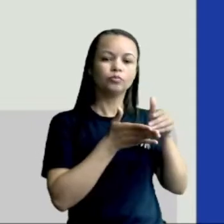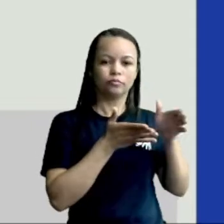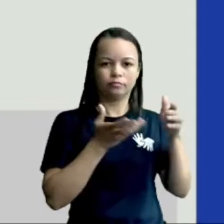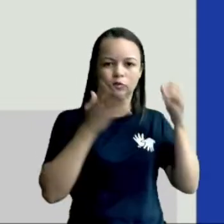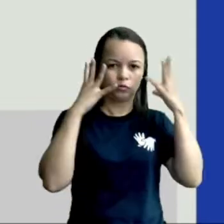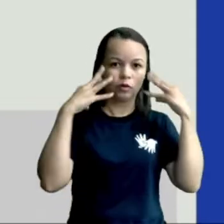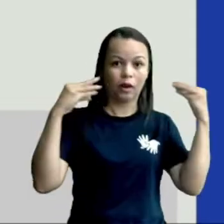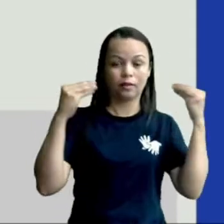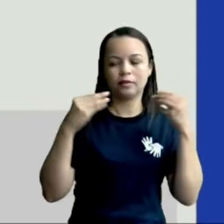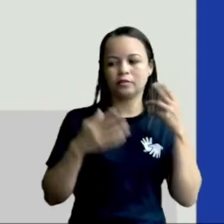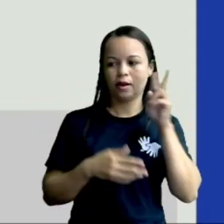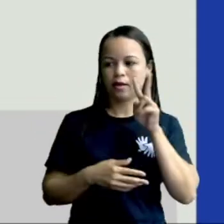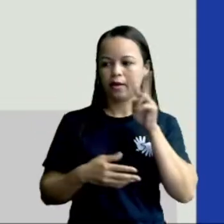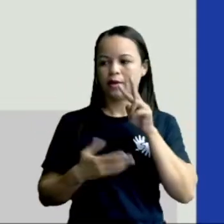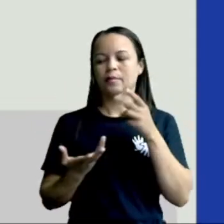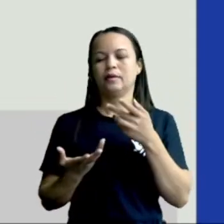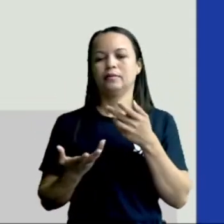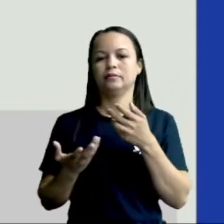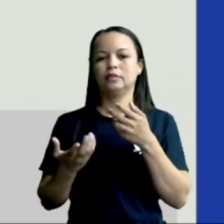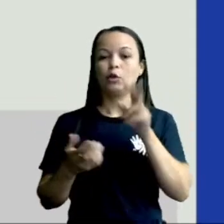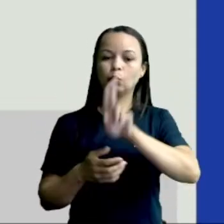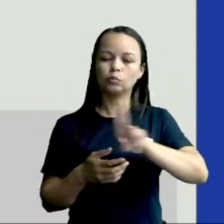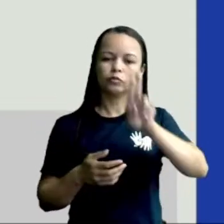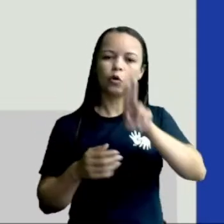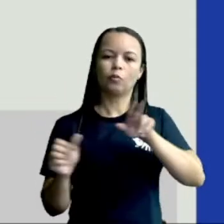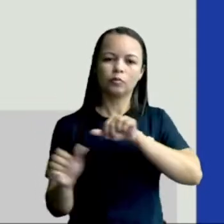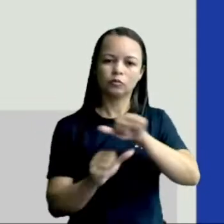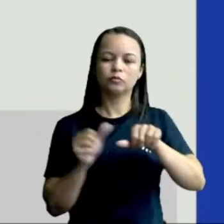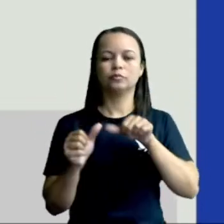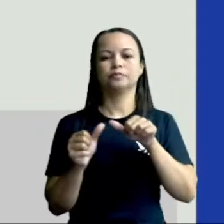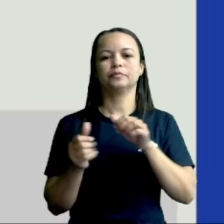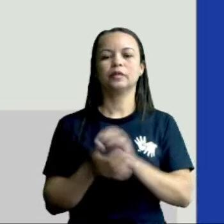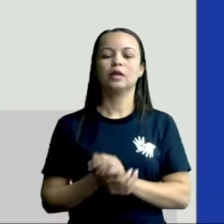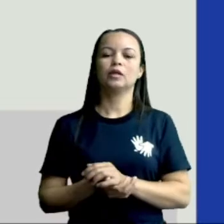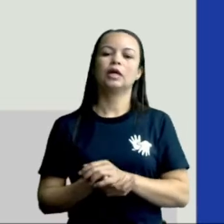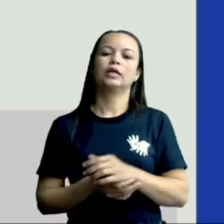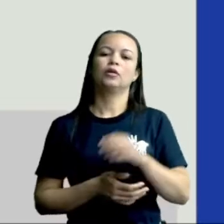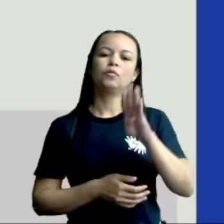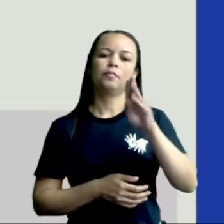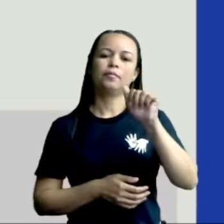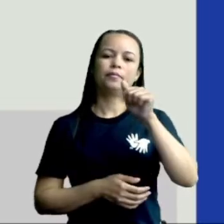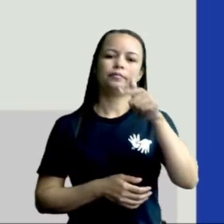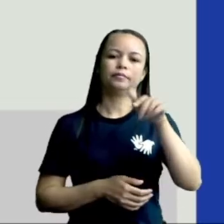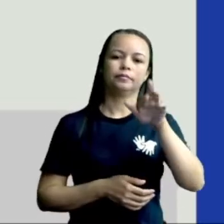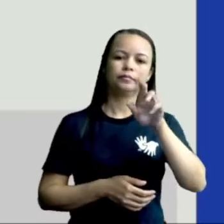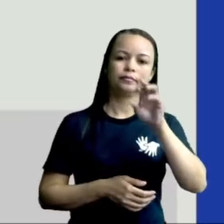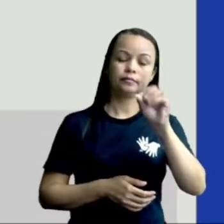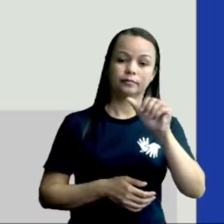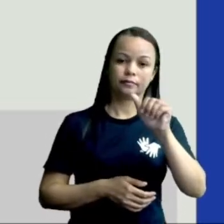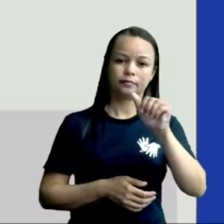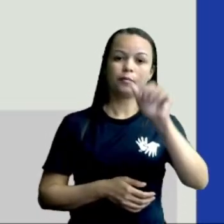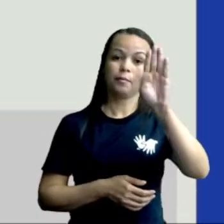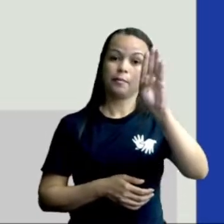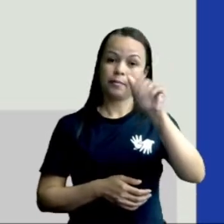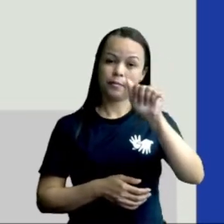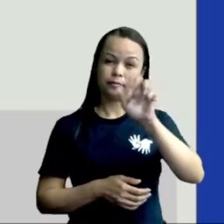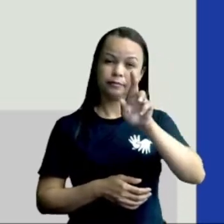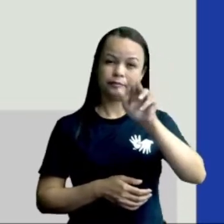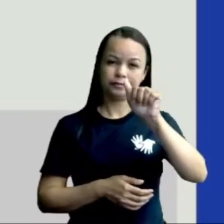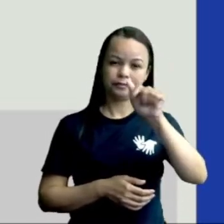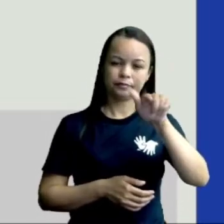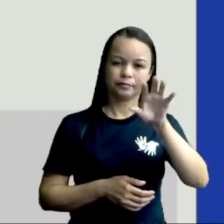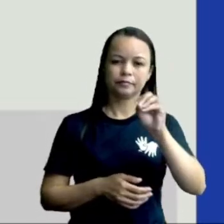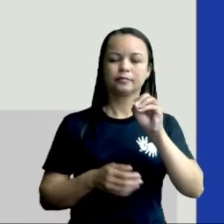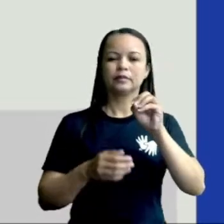lembra? Mas aí, o Barão da Boa Vista, que ele era o presidente da província de Pernambuco na época,